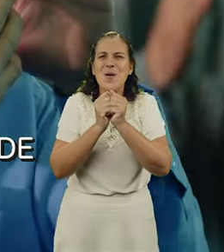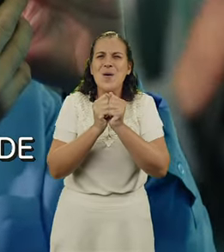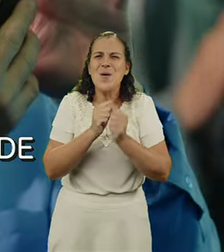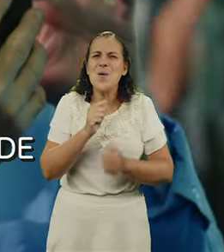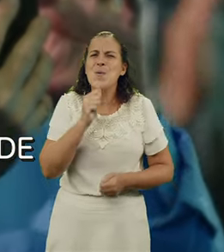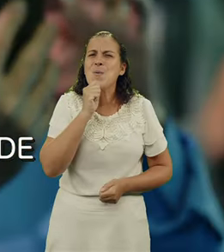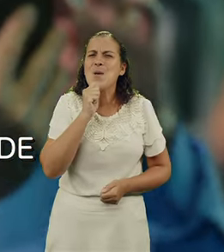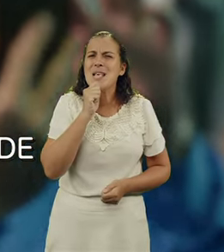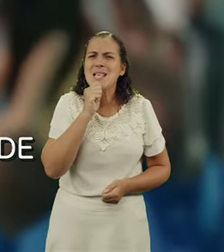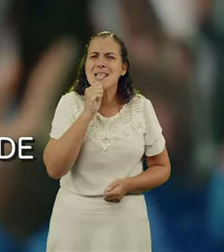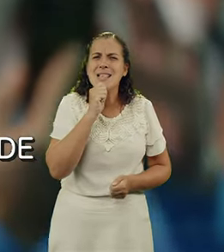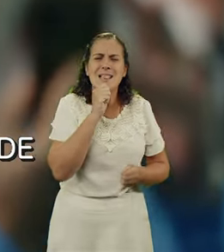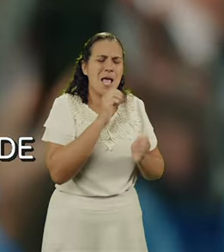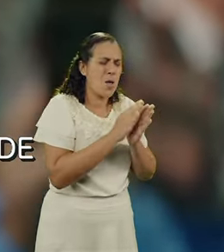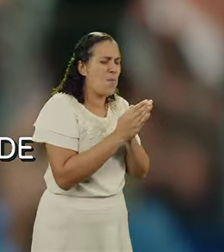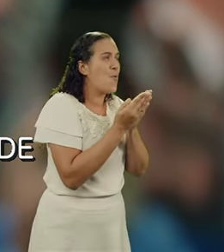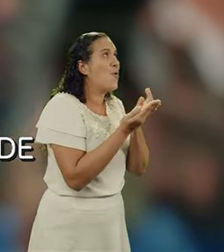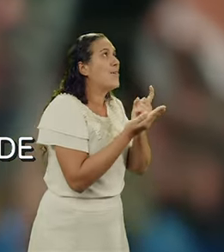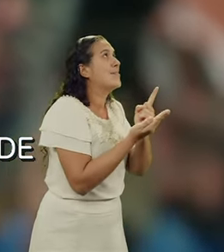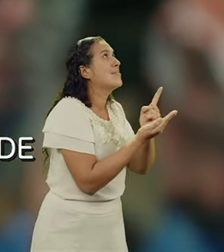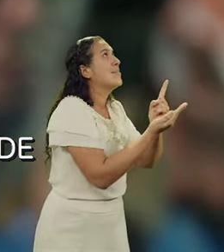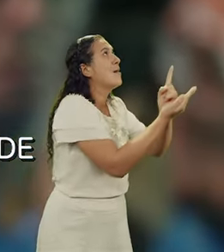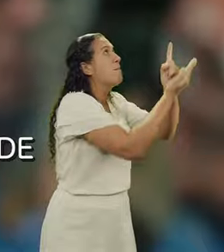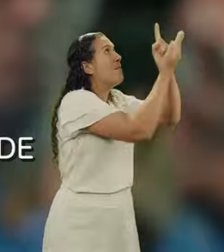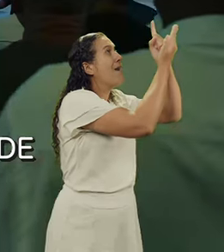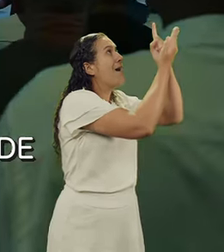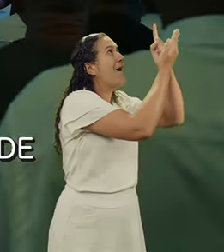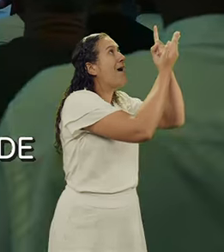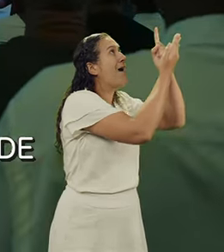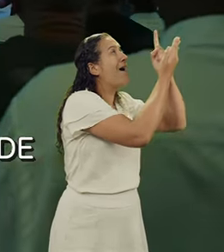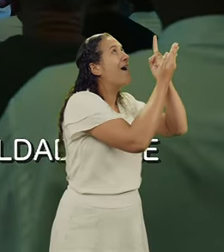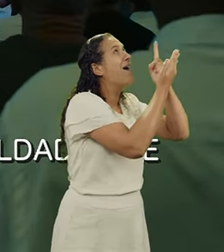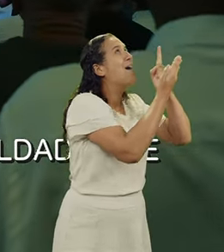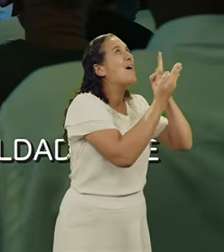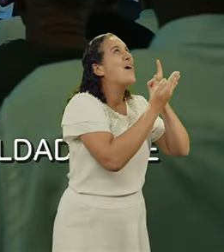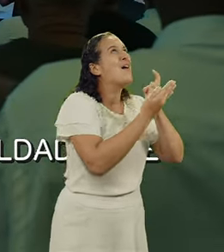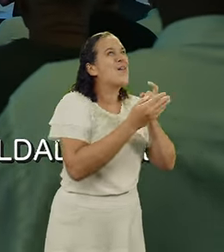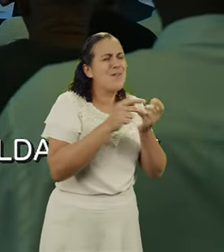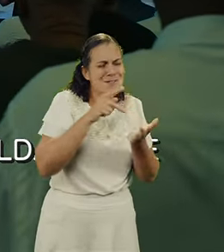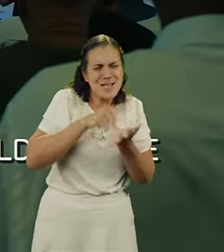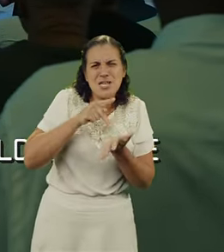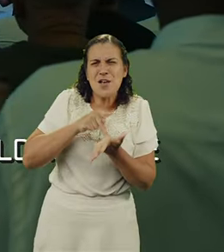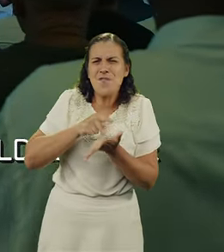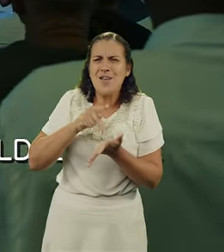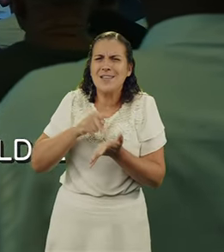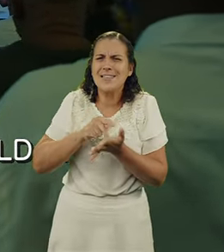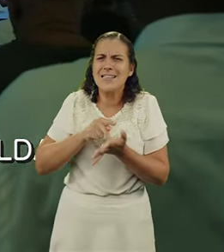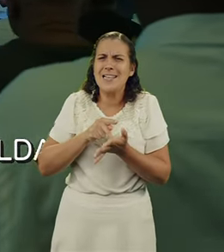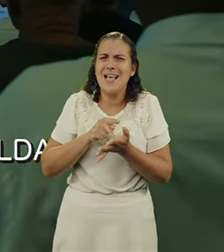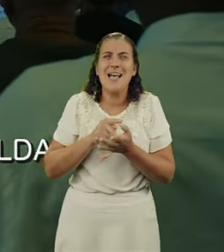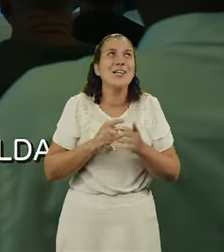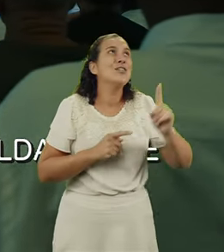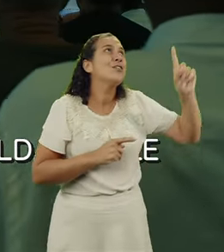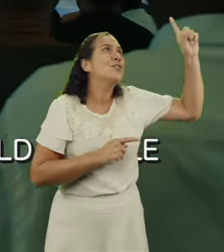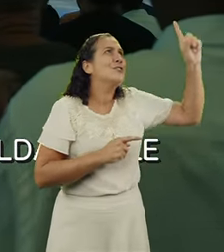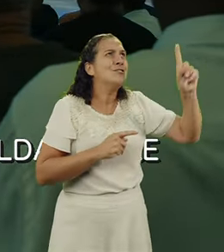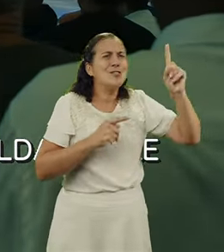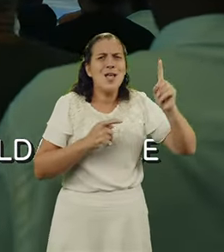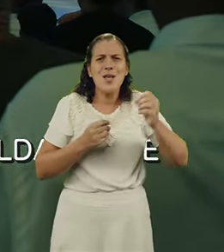com honestidade, ser exemplo dos fiéis, porque Deus te deu autoridade, mas também